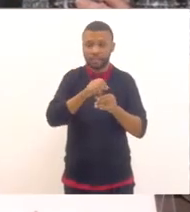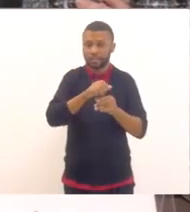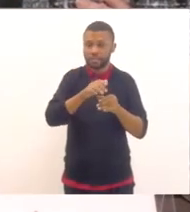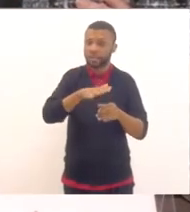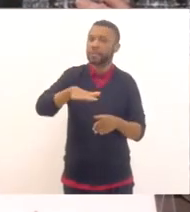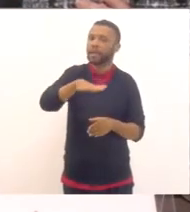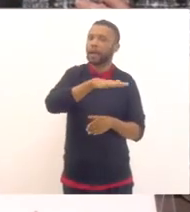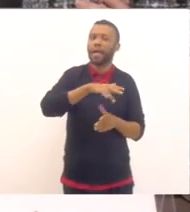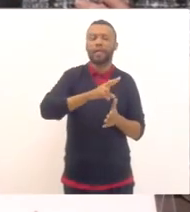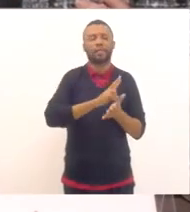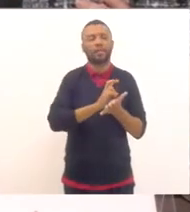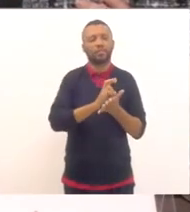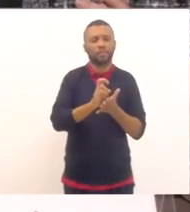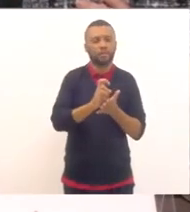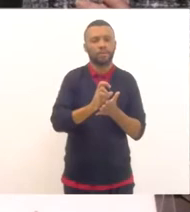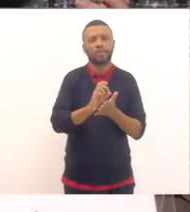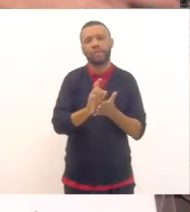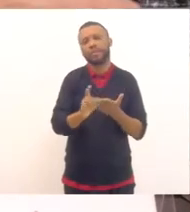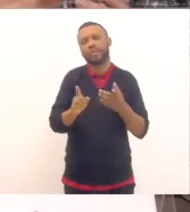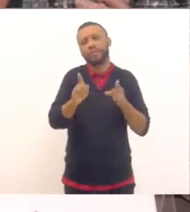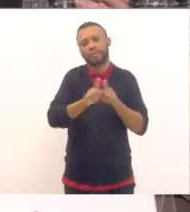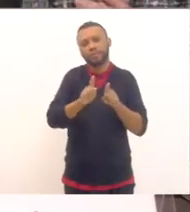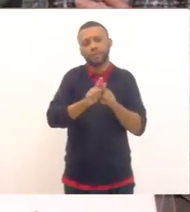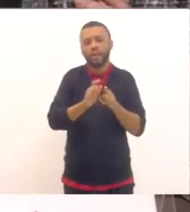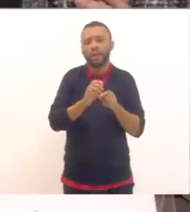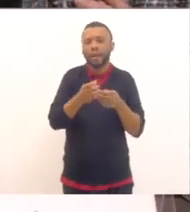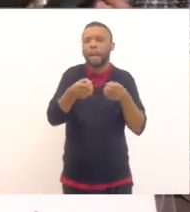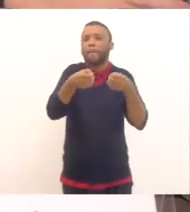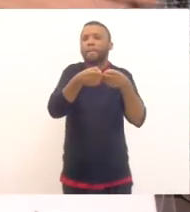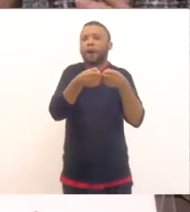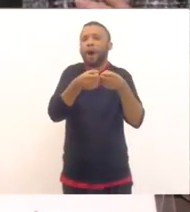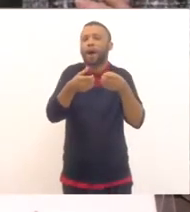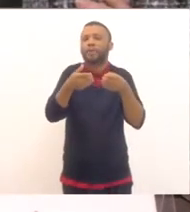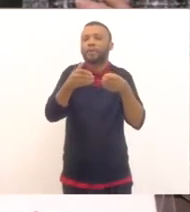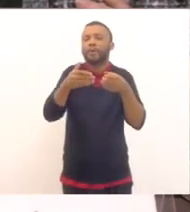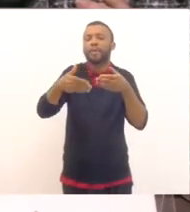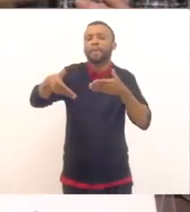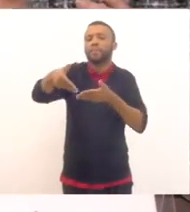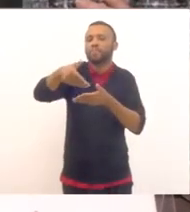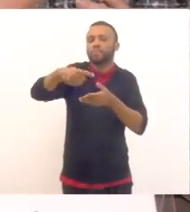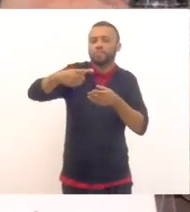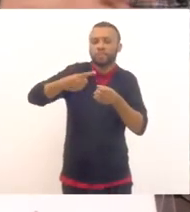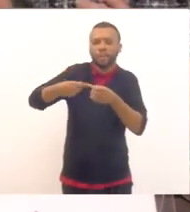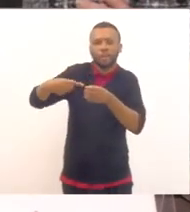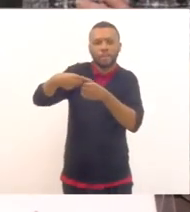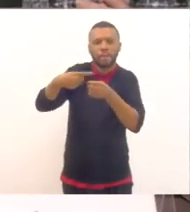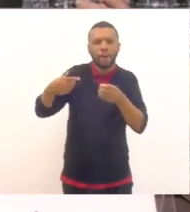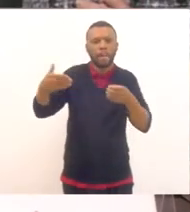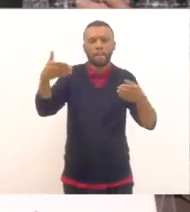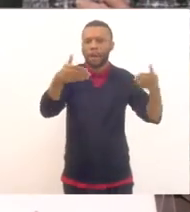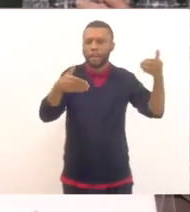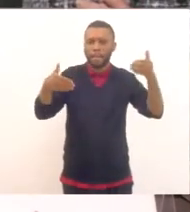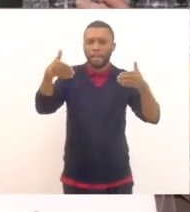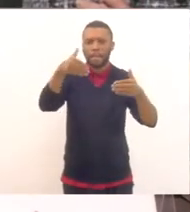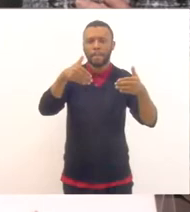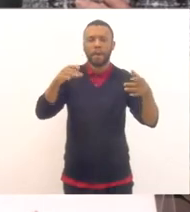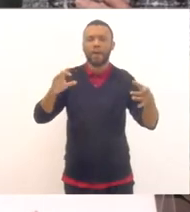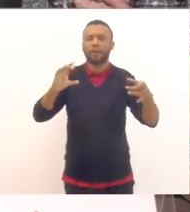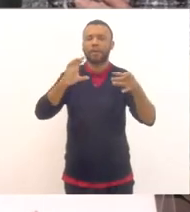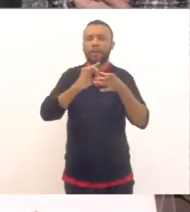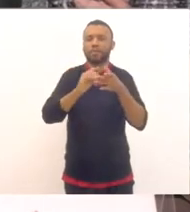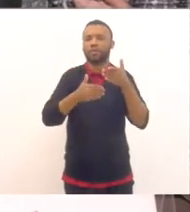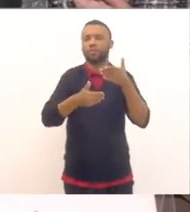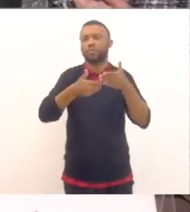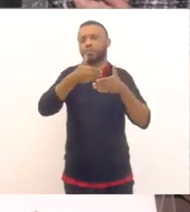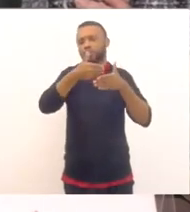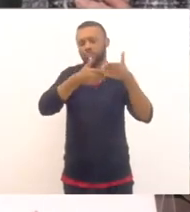da SuperVia ou que sa lateralmente o lado dos logradouros agregaram agregado nos